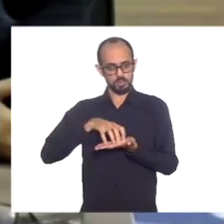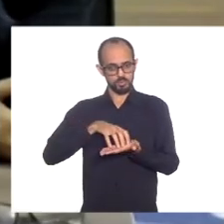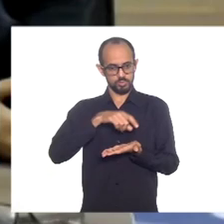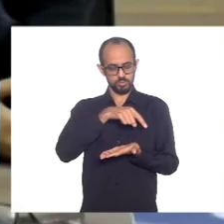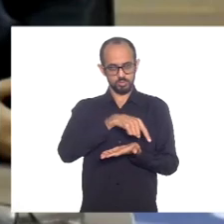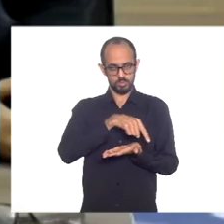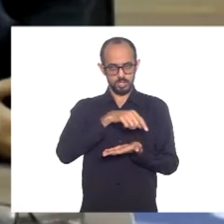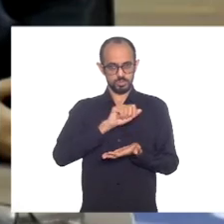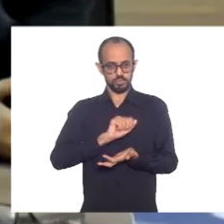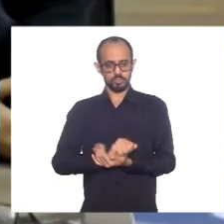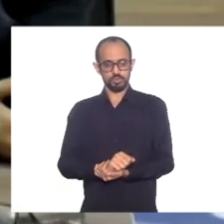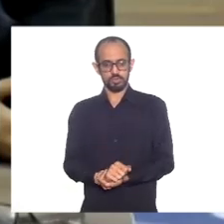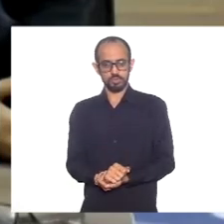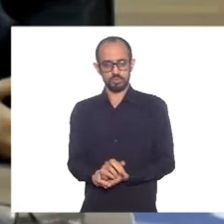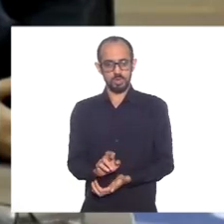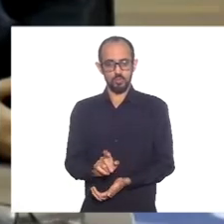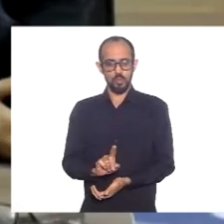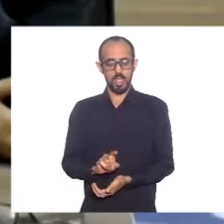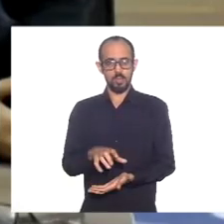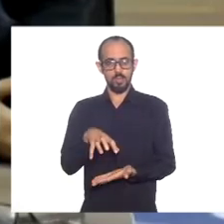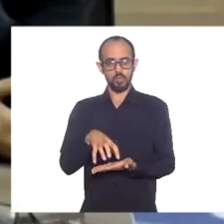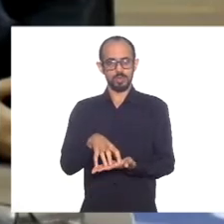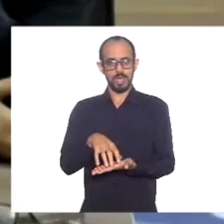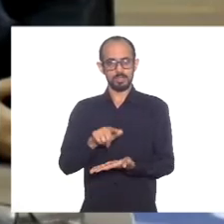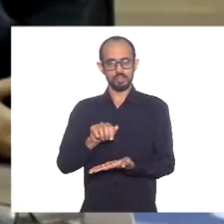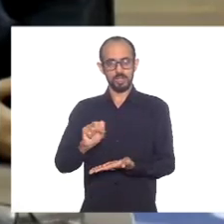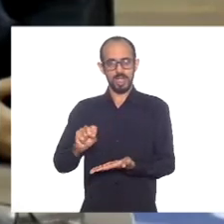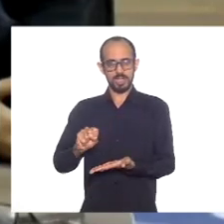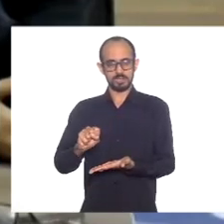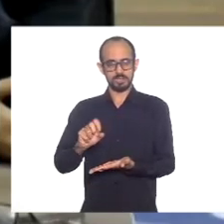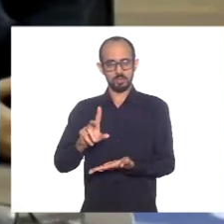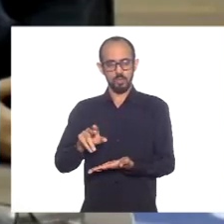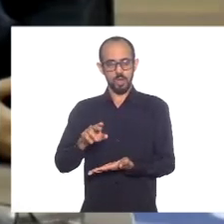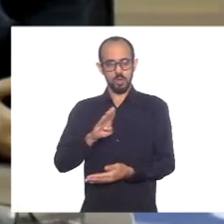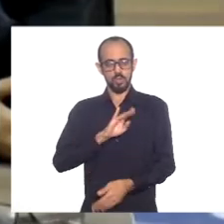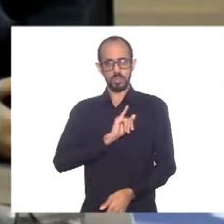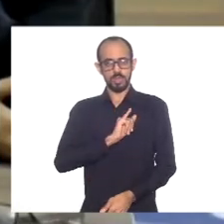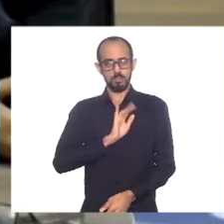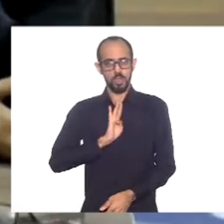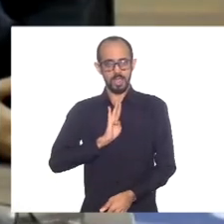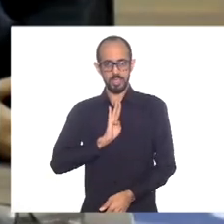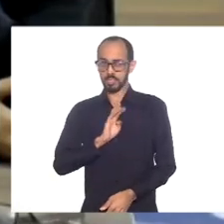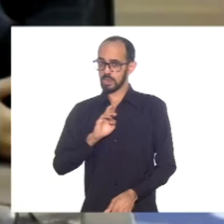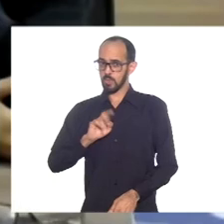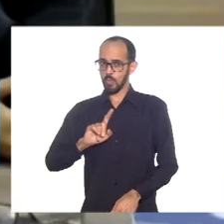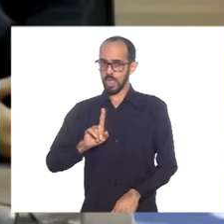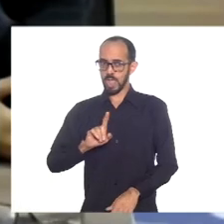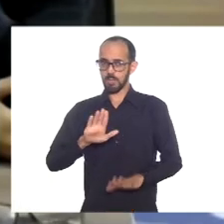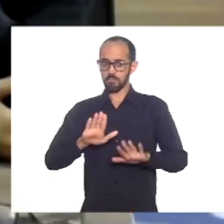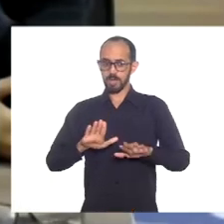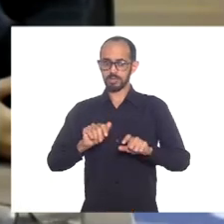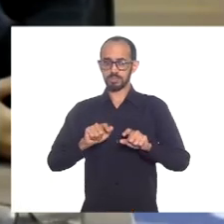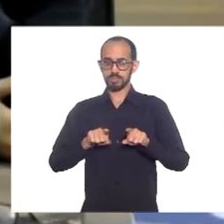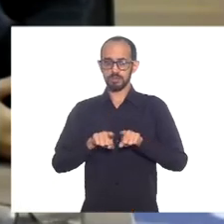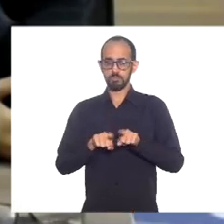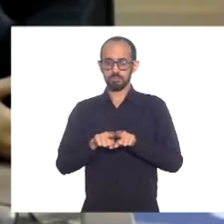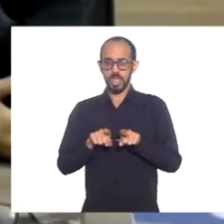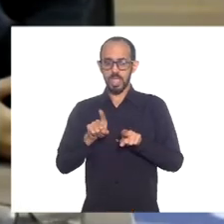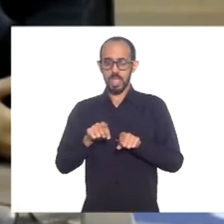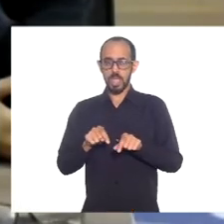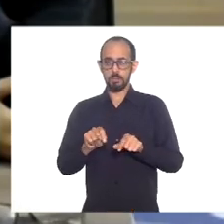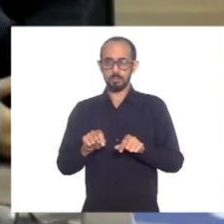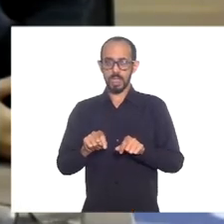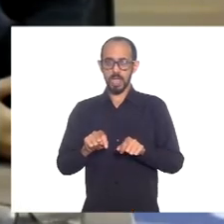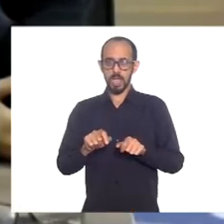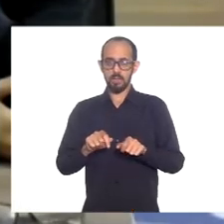uma unidade de processamento de gás como a questão de Itaboraí, seguramente não é. Mas é ali para beneficiar o